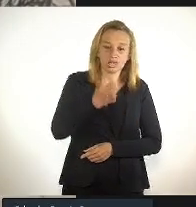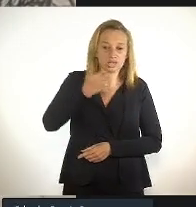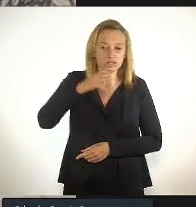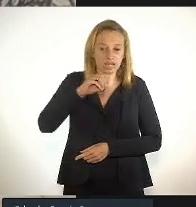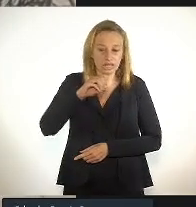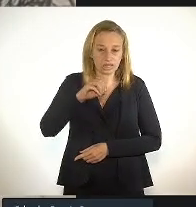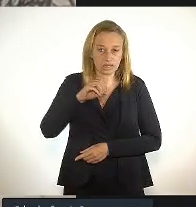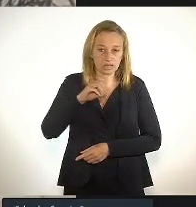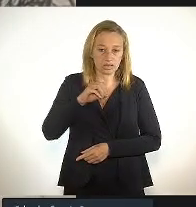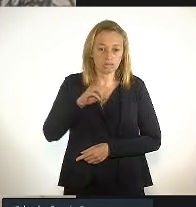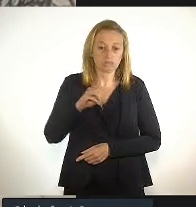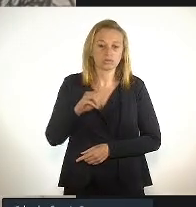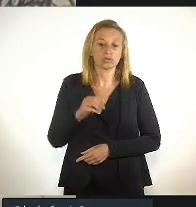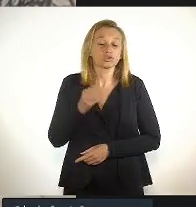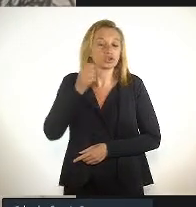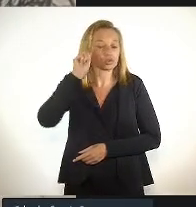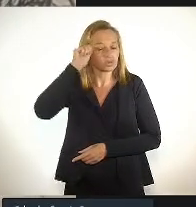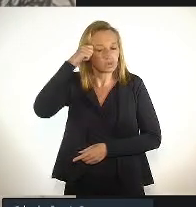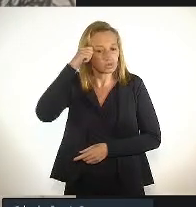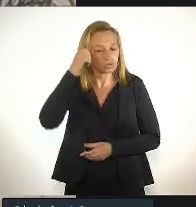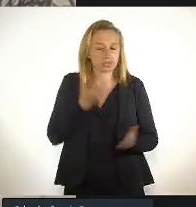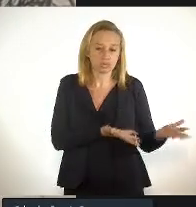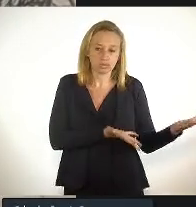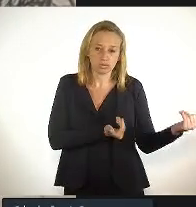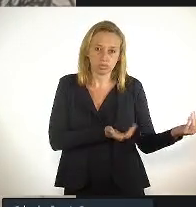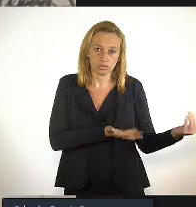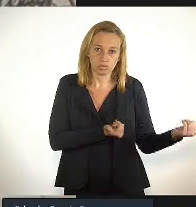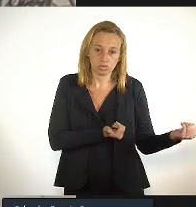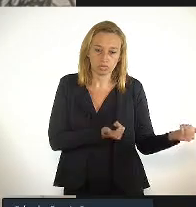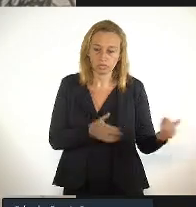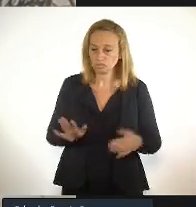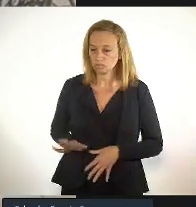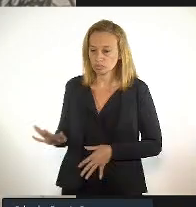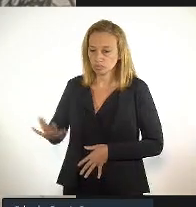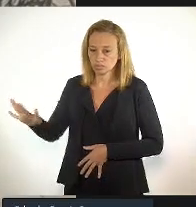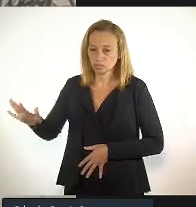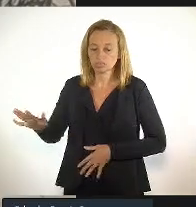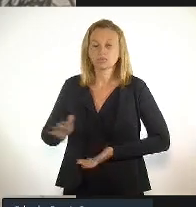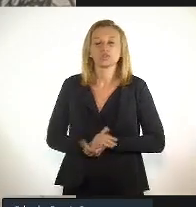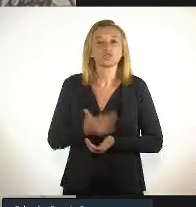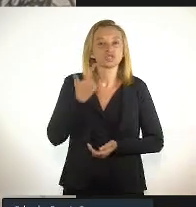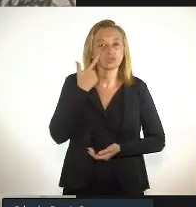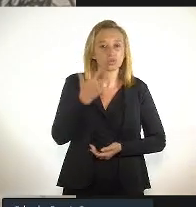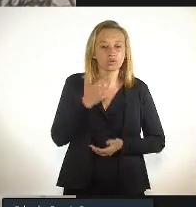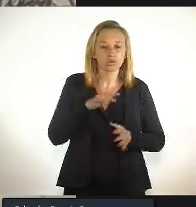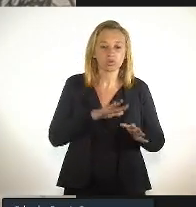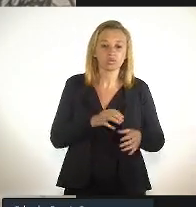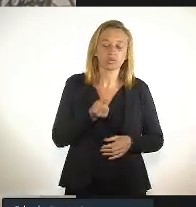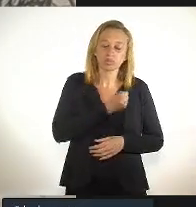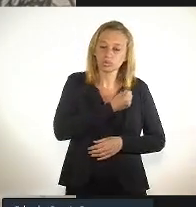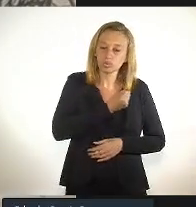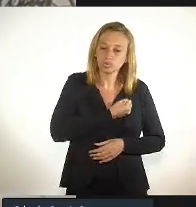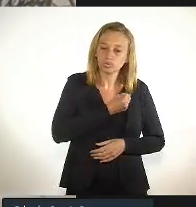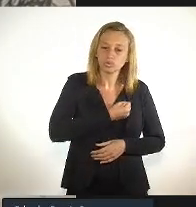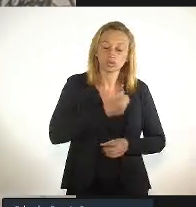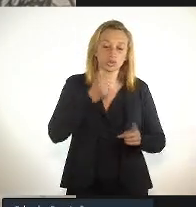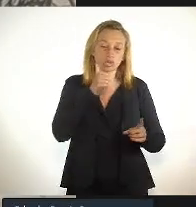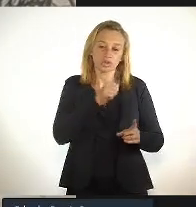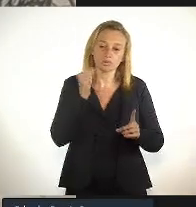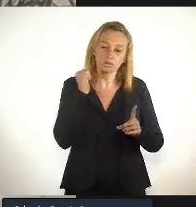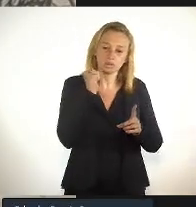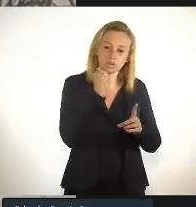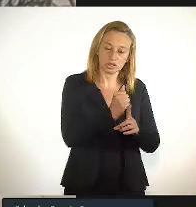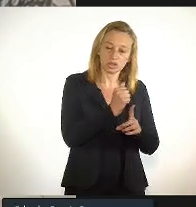de jovens negros moradores de favelas e periferias. Quando a gente olha os dados de feminicídio,